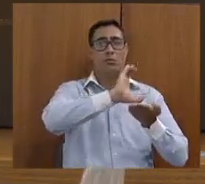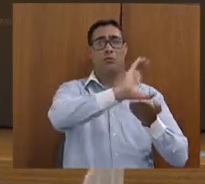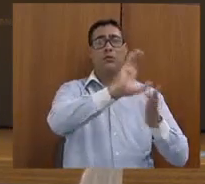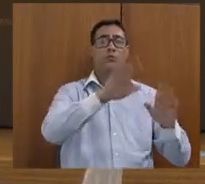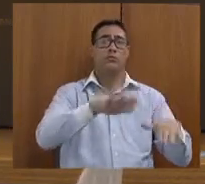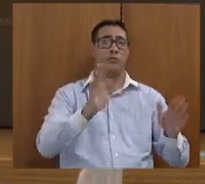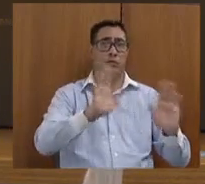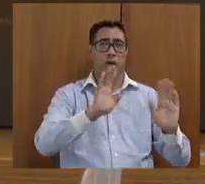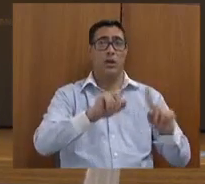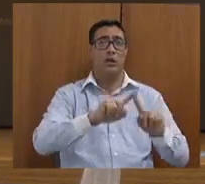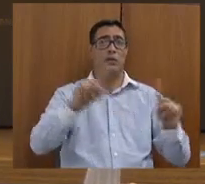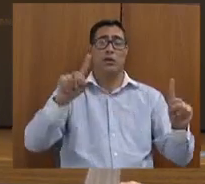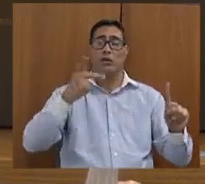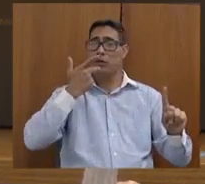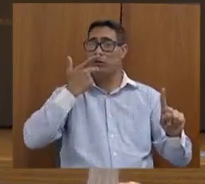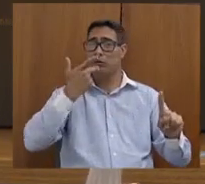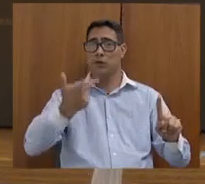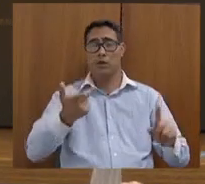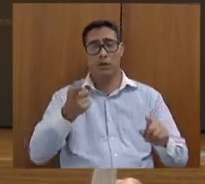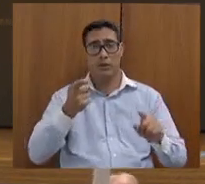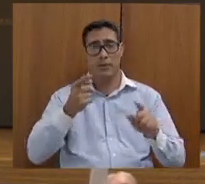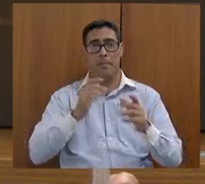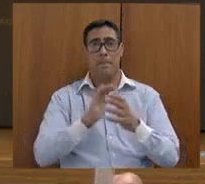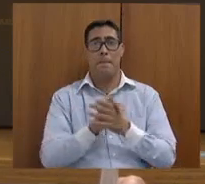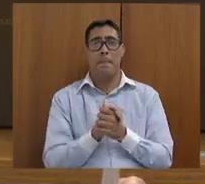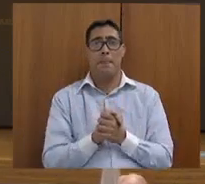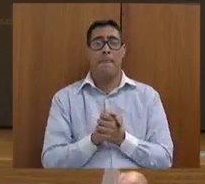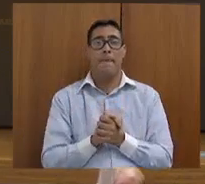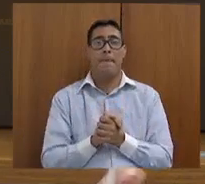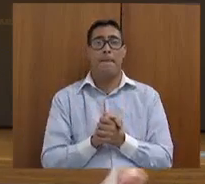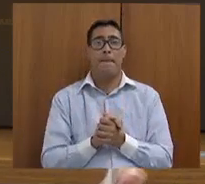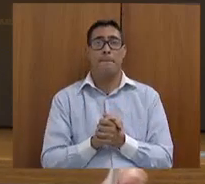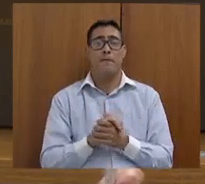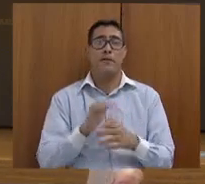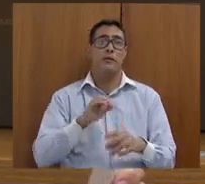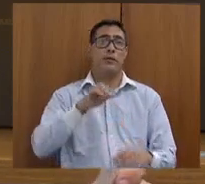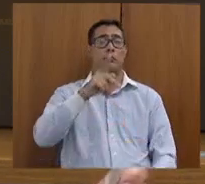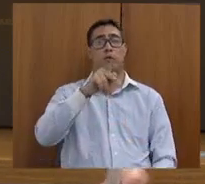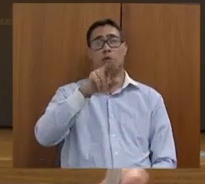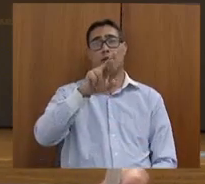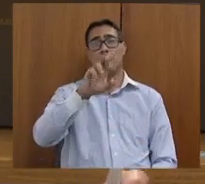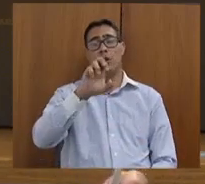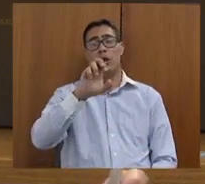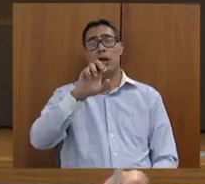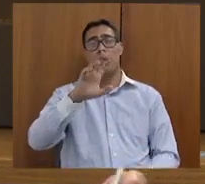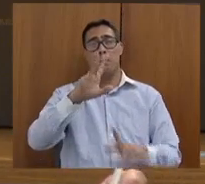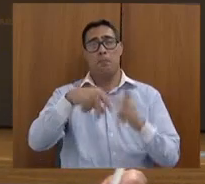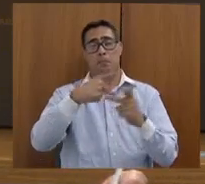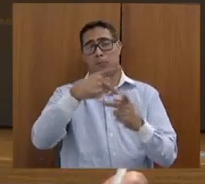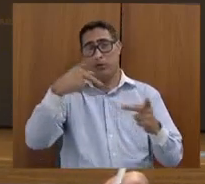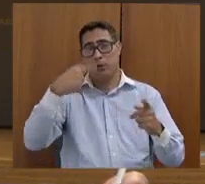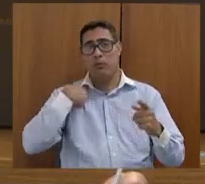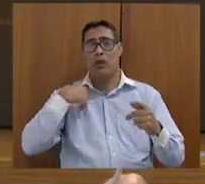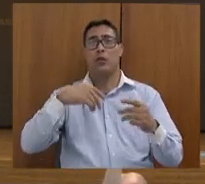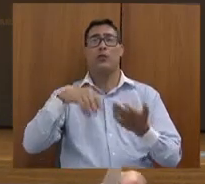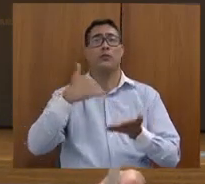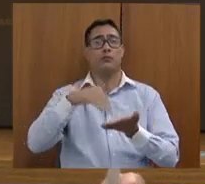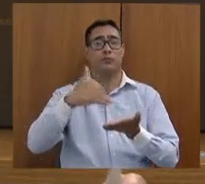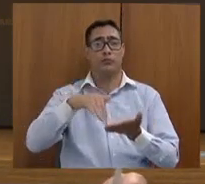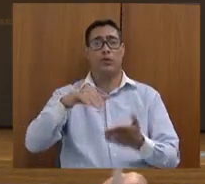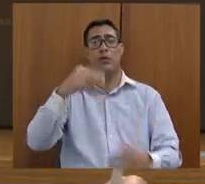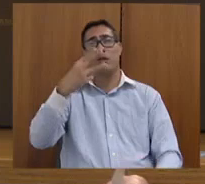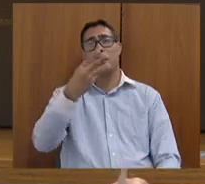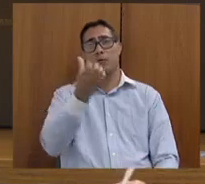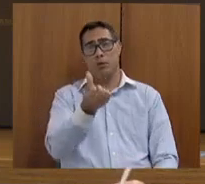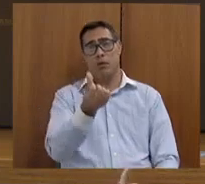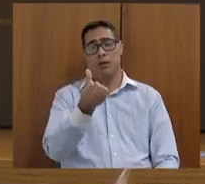queria te passar aqui a questão de um prêmio a resolução da Secretaria de Estado de Educação